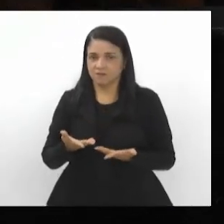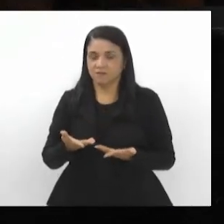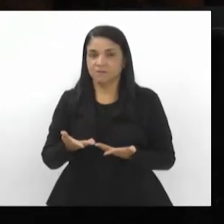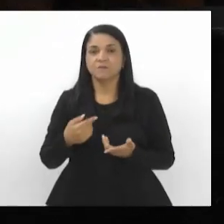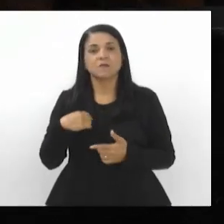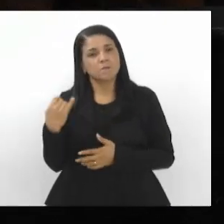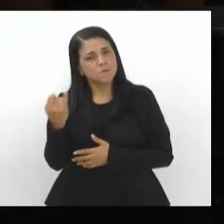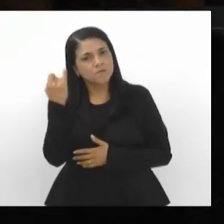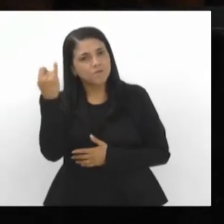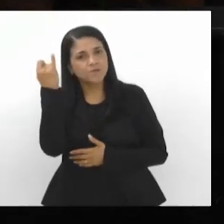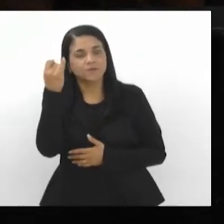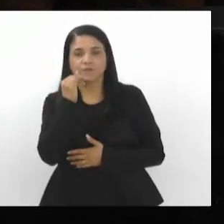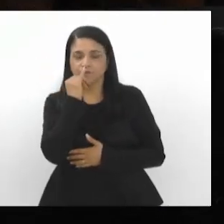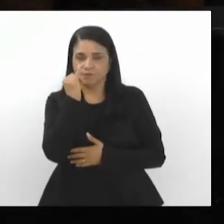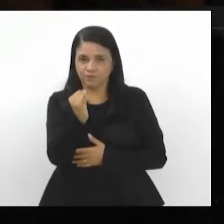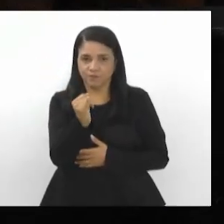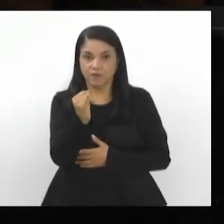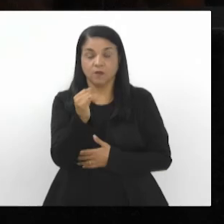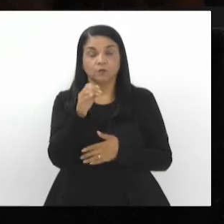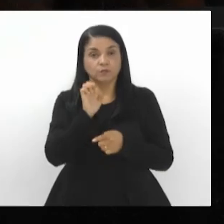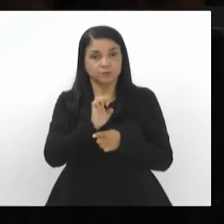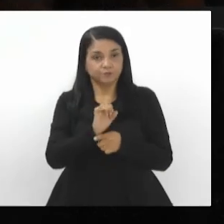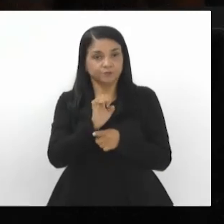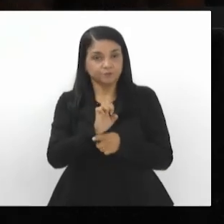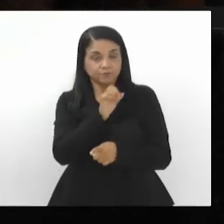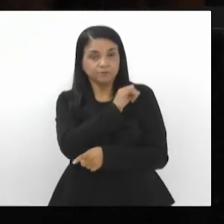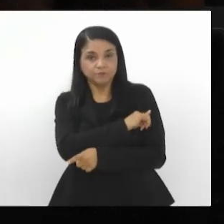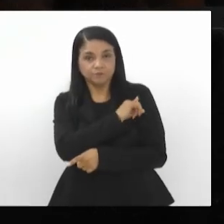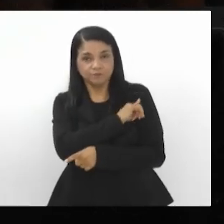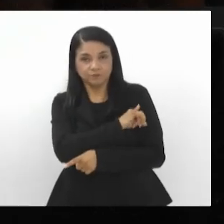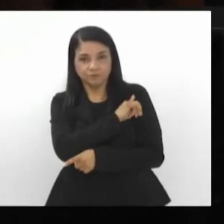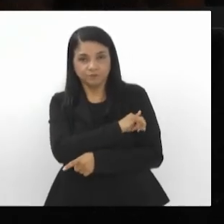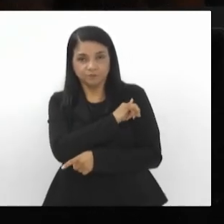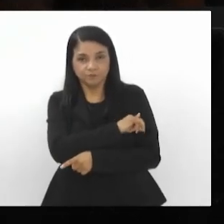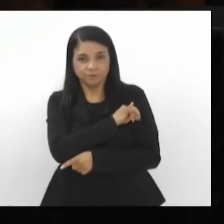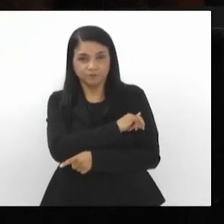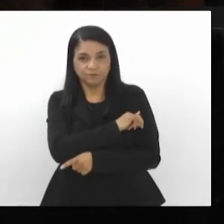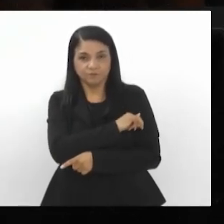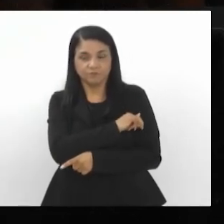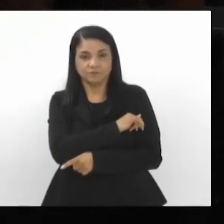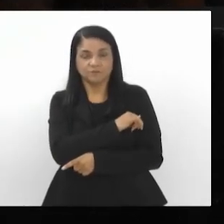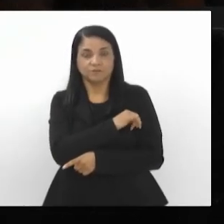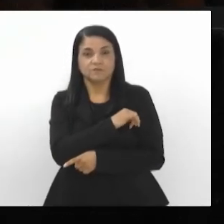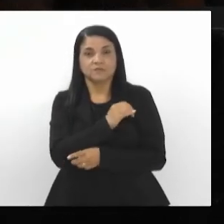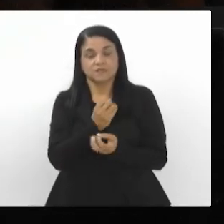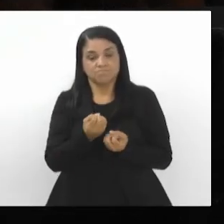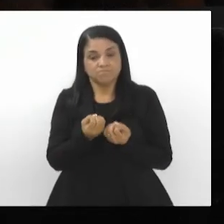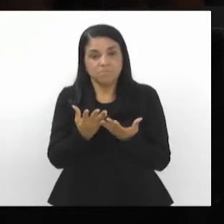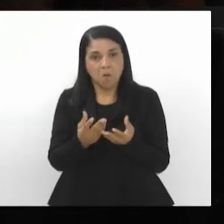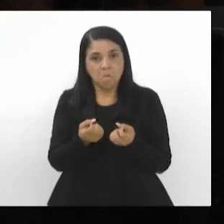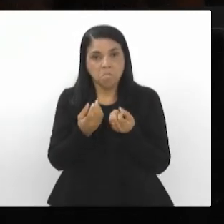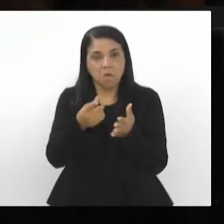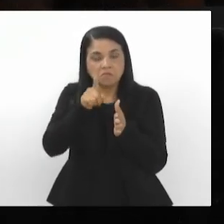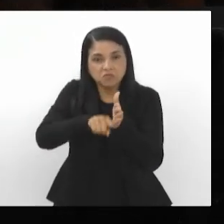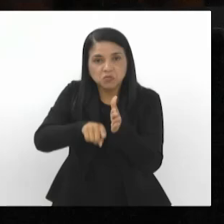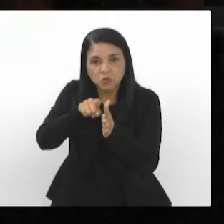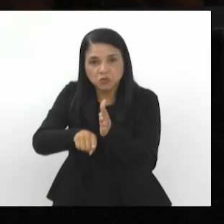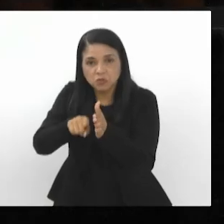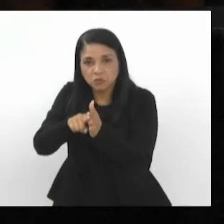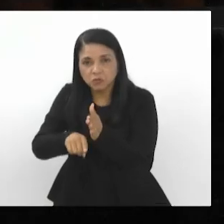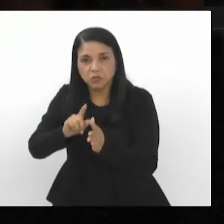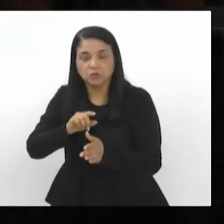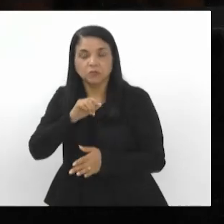importante dizer que quando o Estado do Rio de Janeiro ele acaba cedendo benefícios fiscais, ele